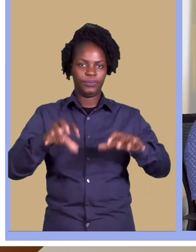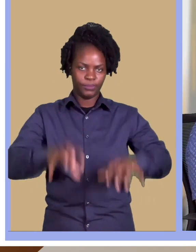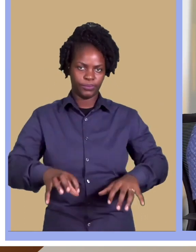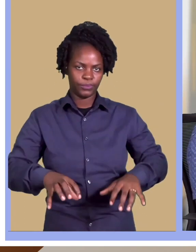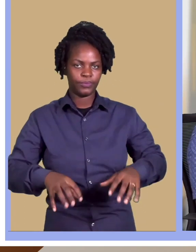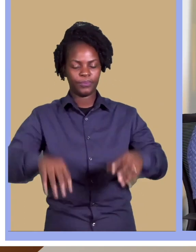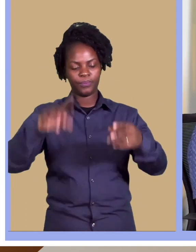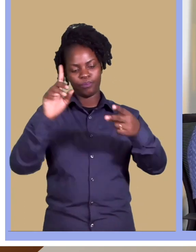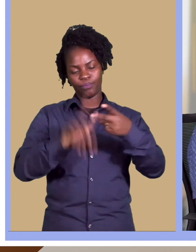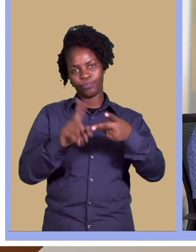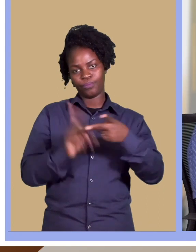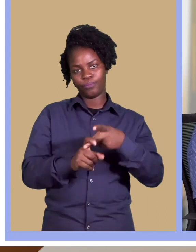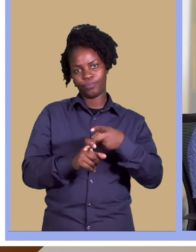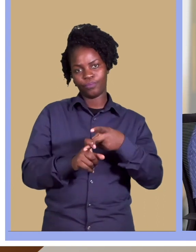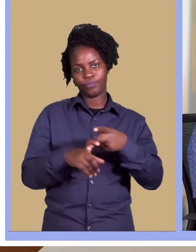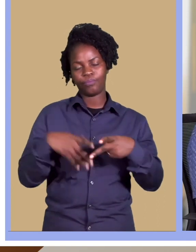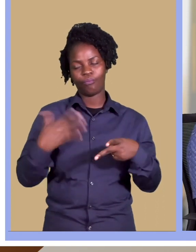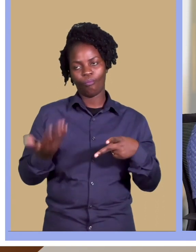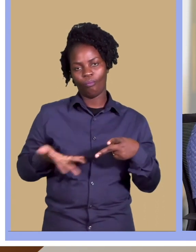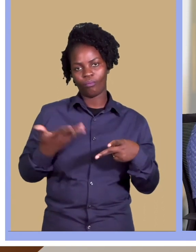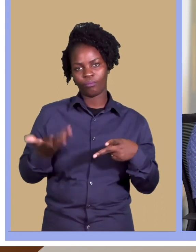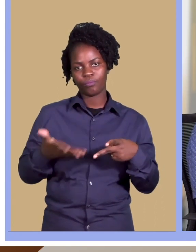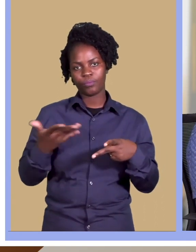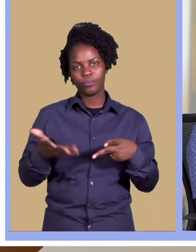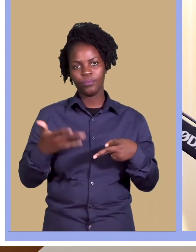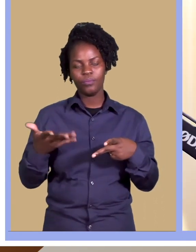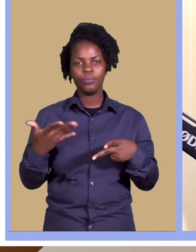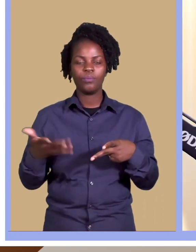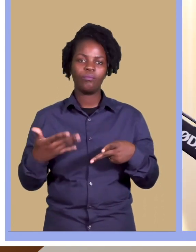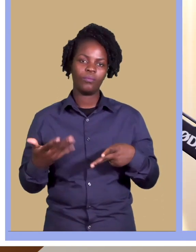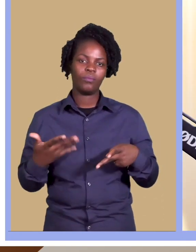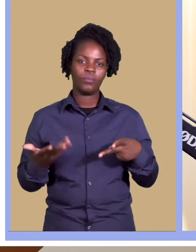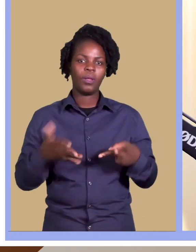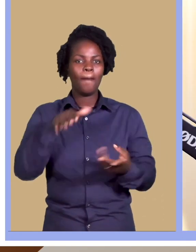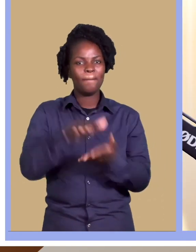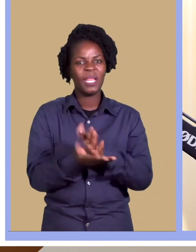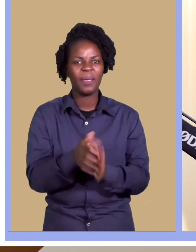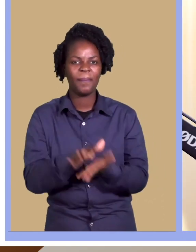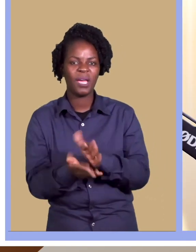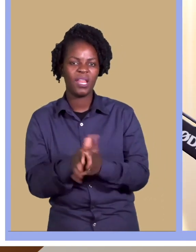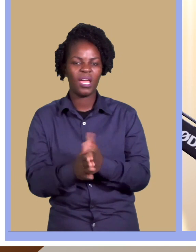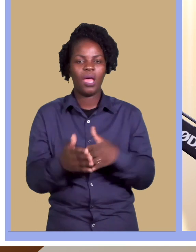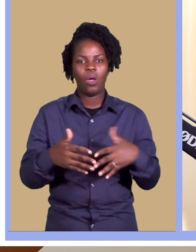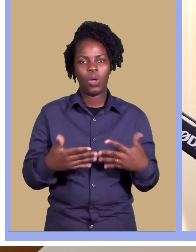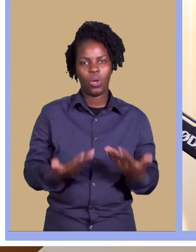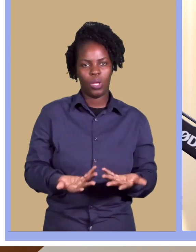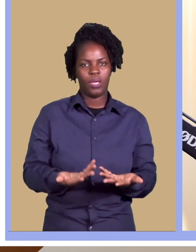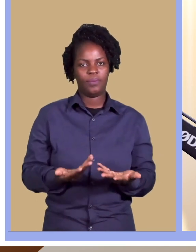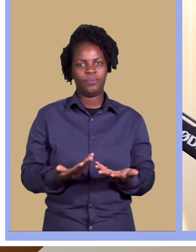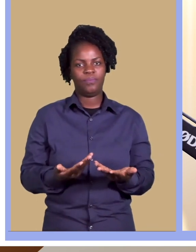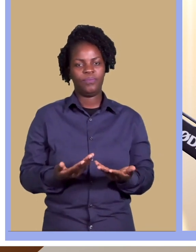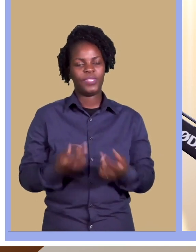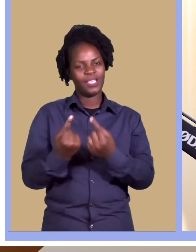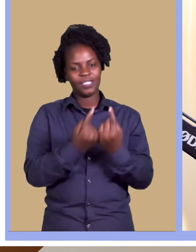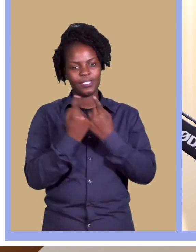as simulações de preparação de desastres incluem questões sobre deficiência,